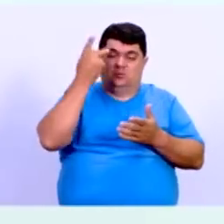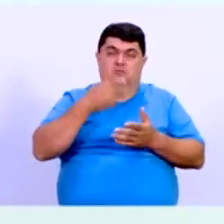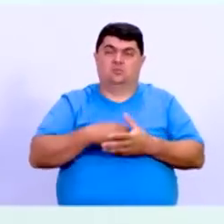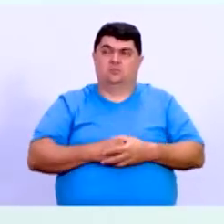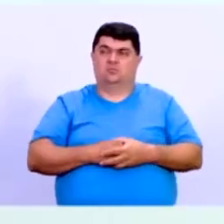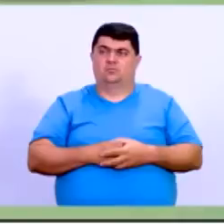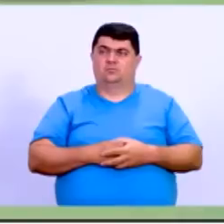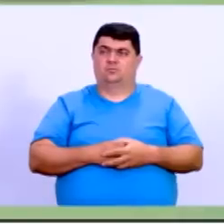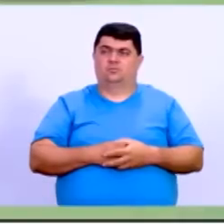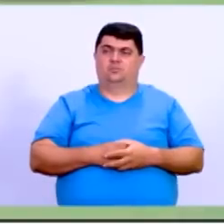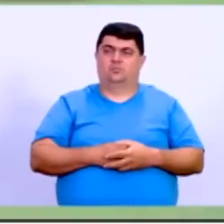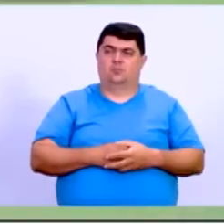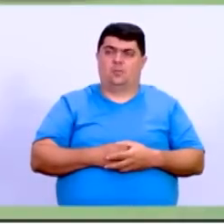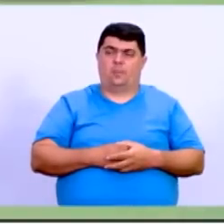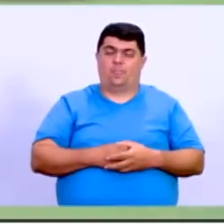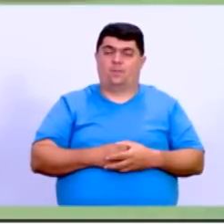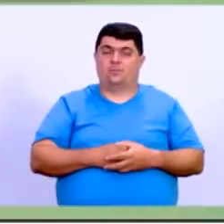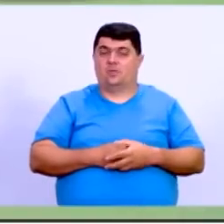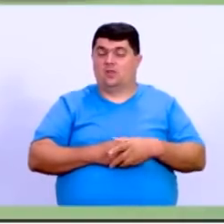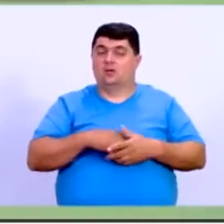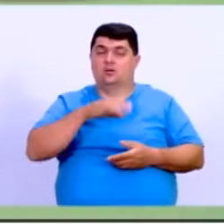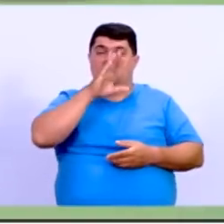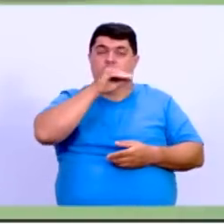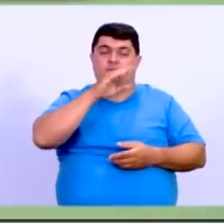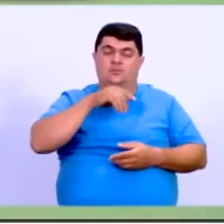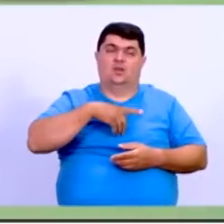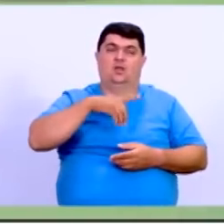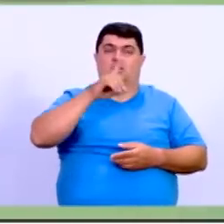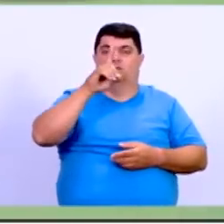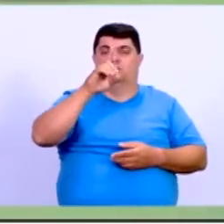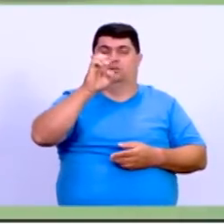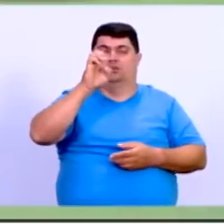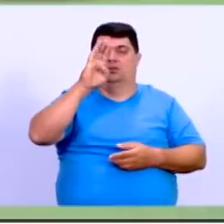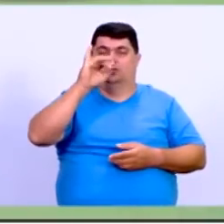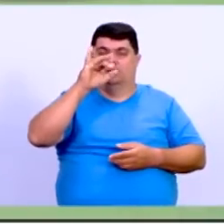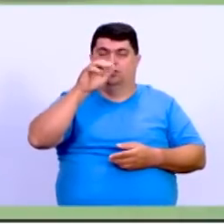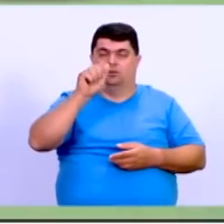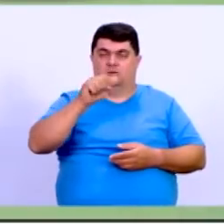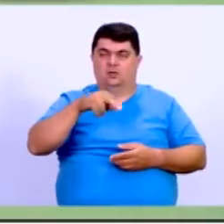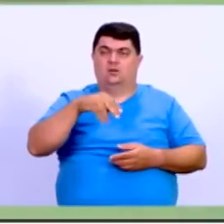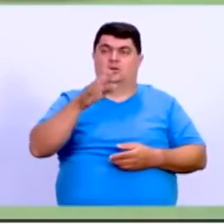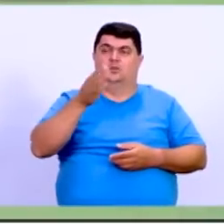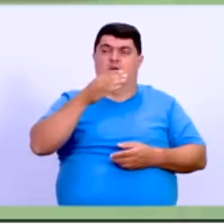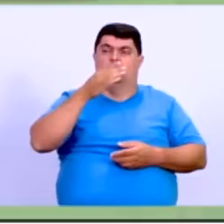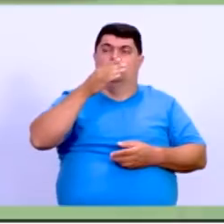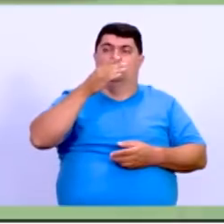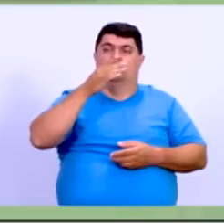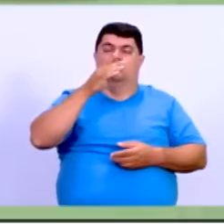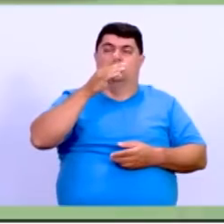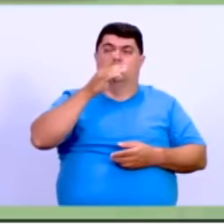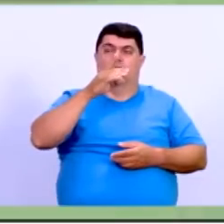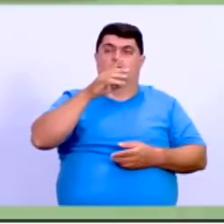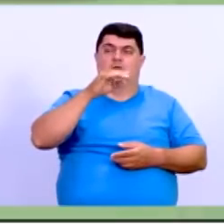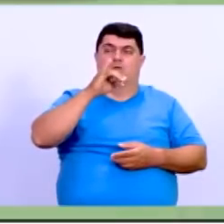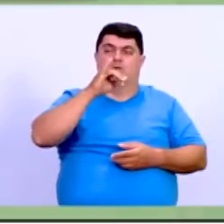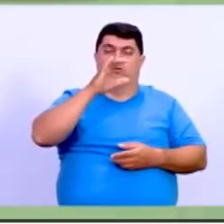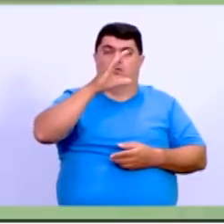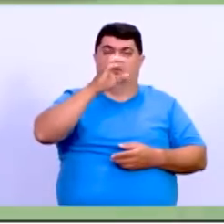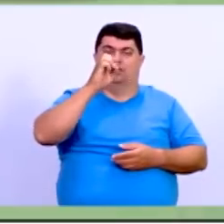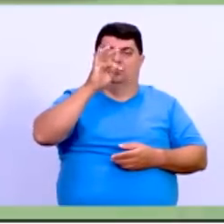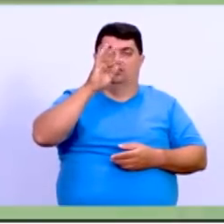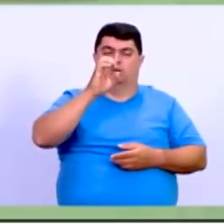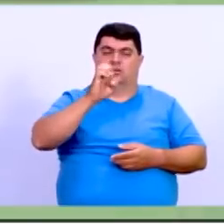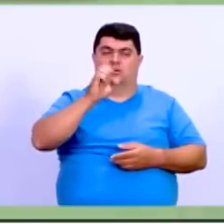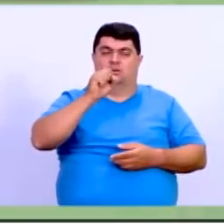ó. Com relação a Linux, nós podemos dar um exemplo aí do Debian, CentOS, Red Hat, né? Com relação ao Windows, nós temos aí o